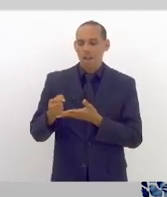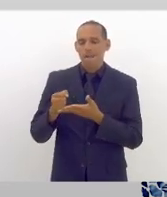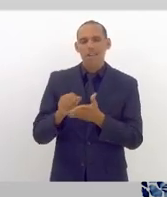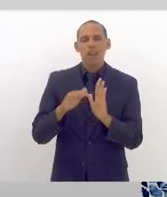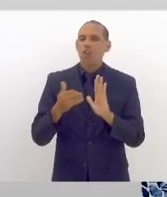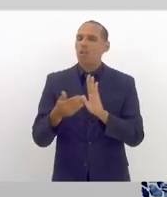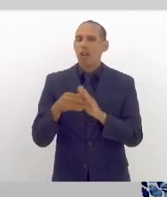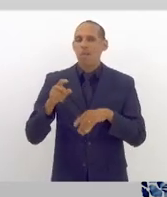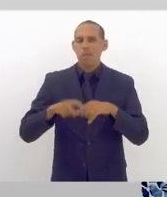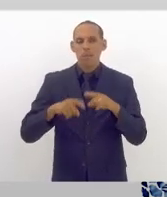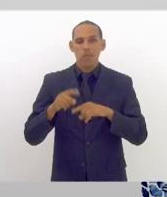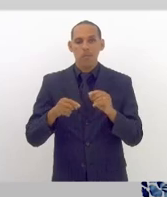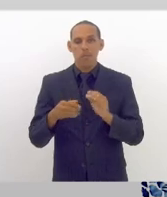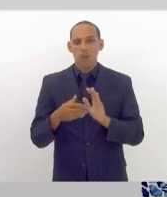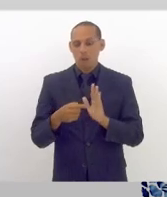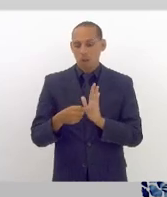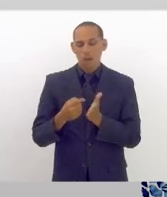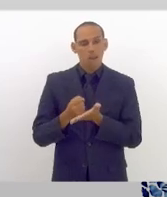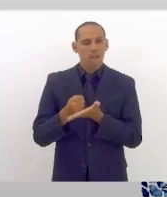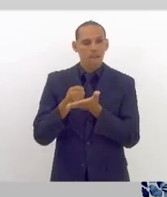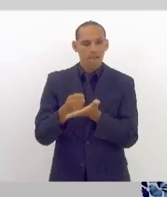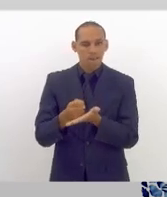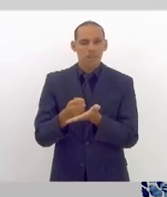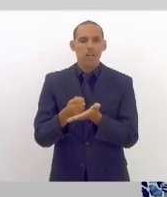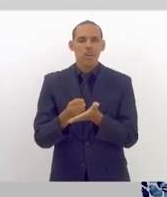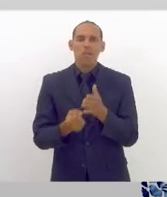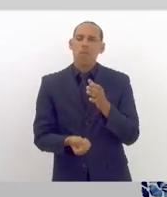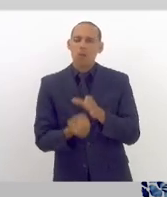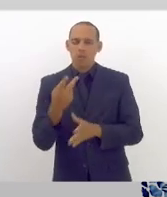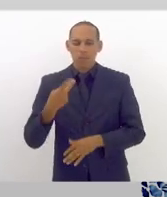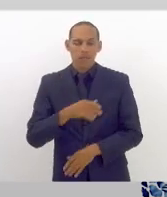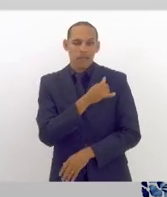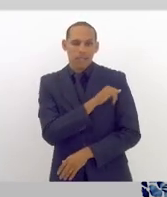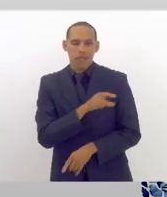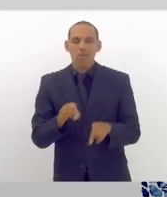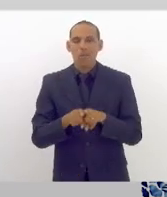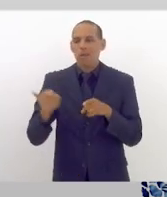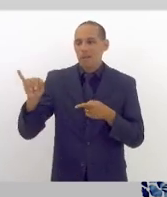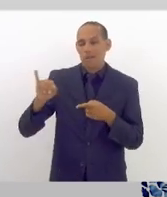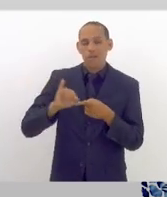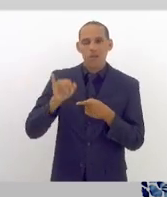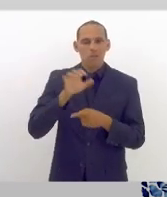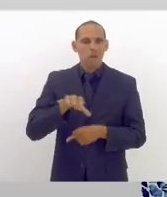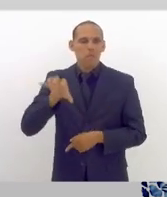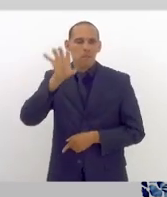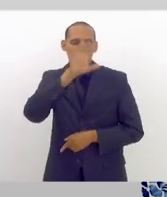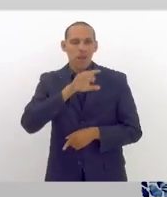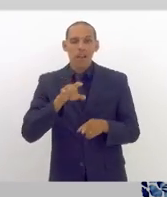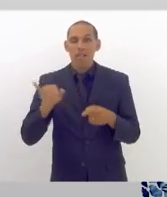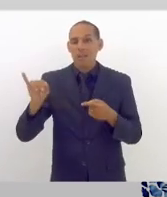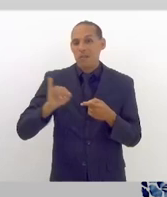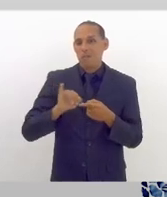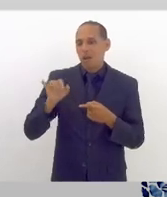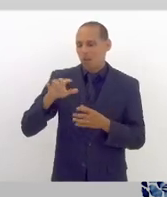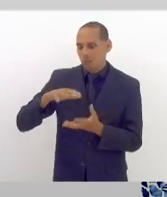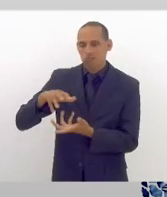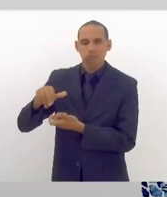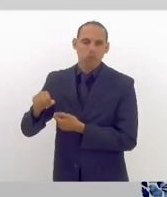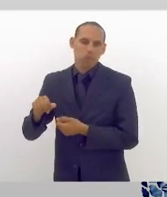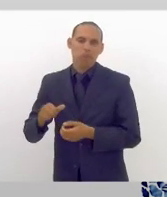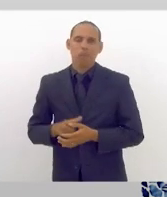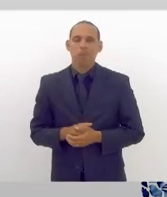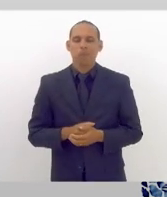da produção do Rio de Janeiro as importações de outras unidades da Federação e as importações do resto do mundo por